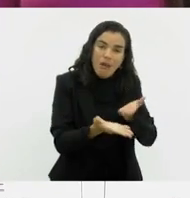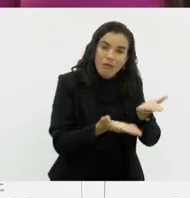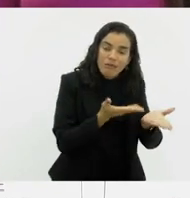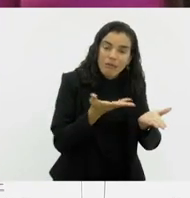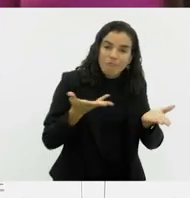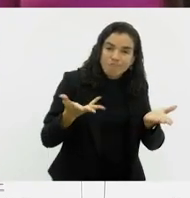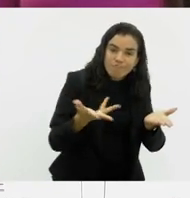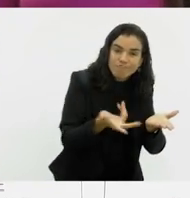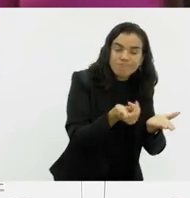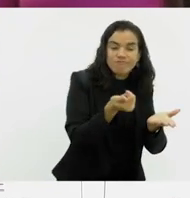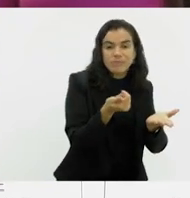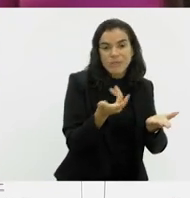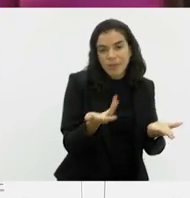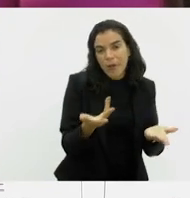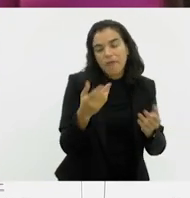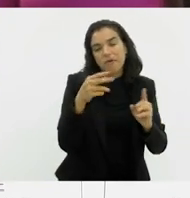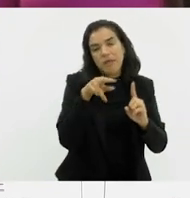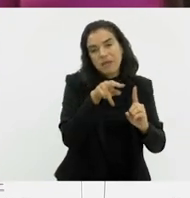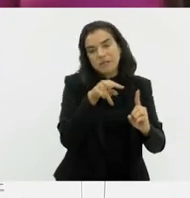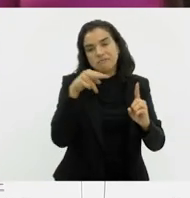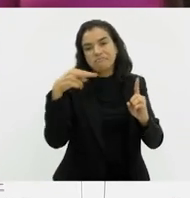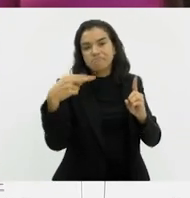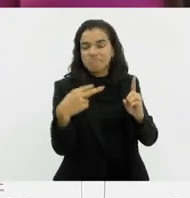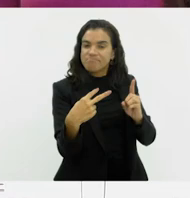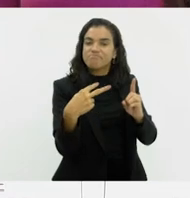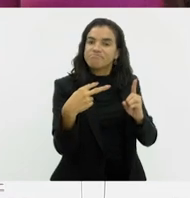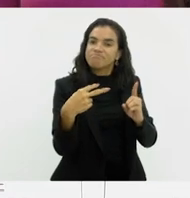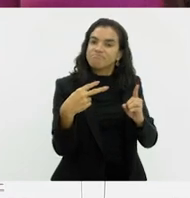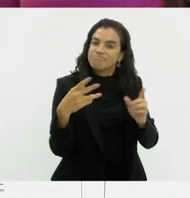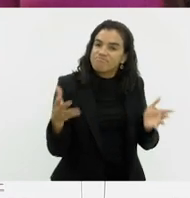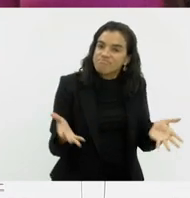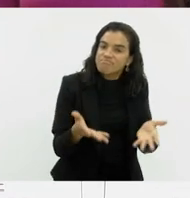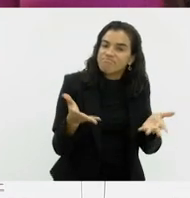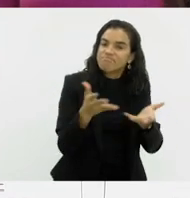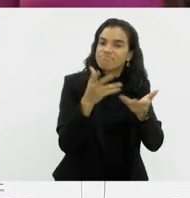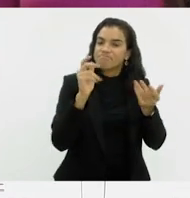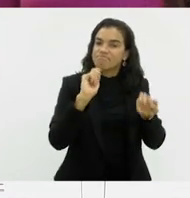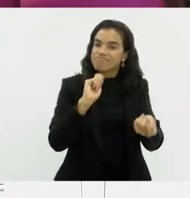qualidade. Foi essa perspectiva que moveu essa